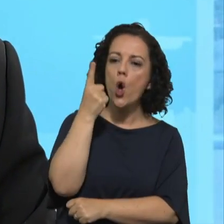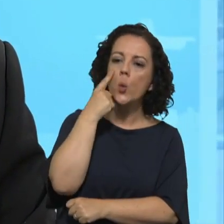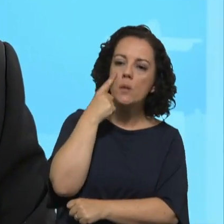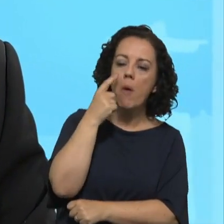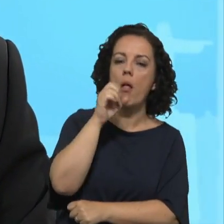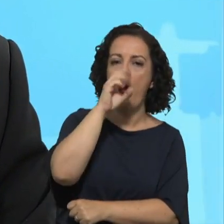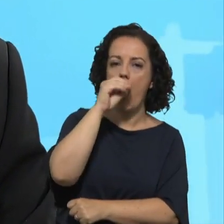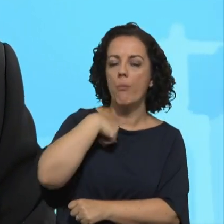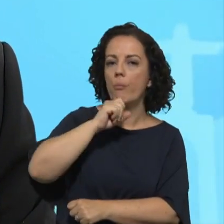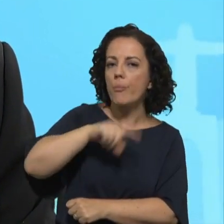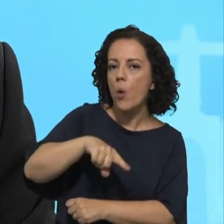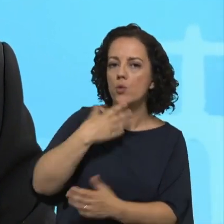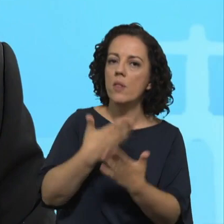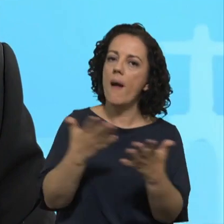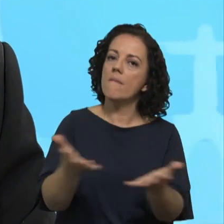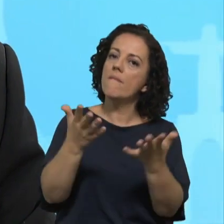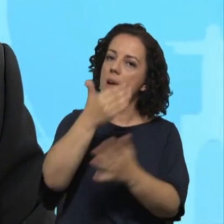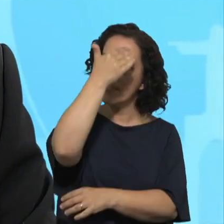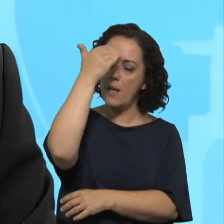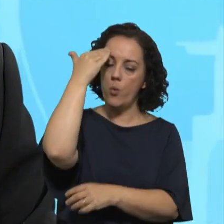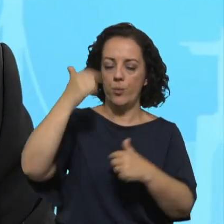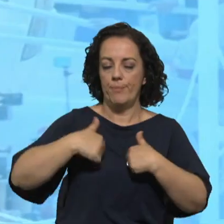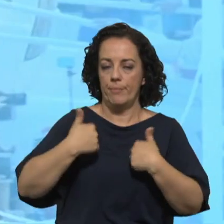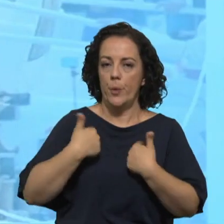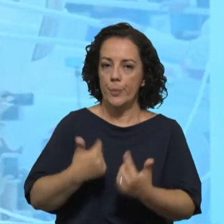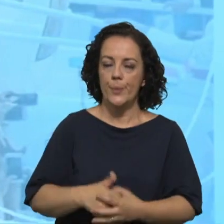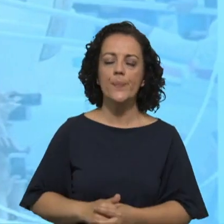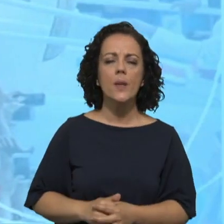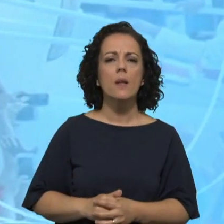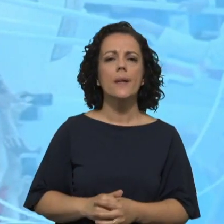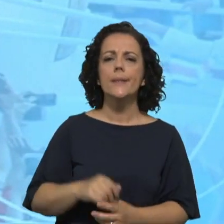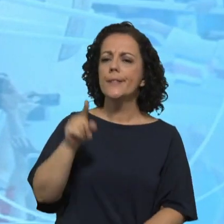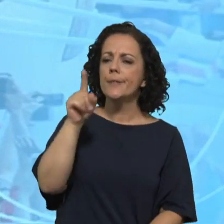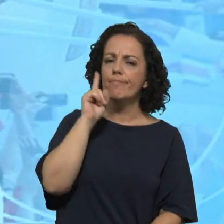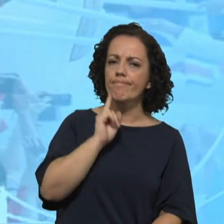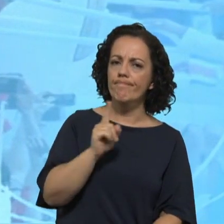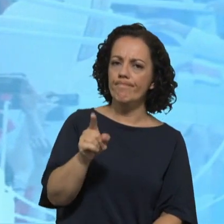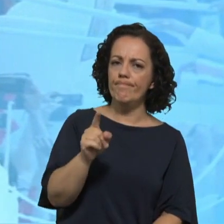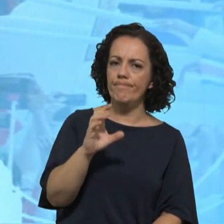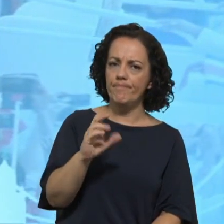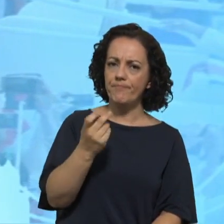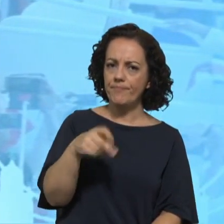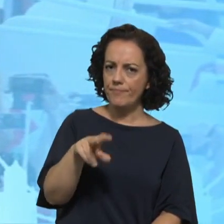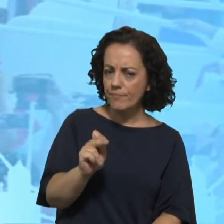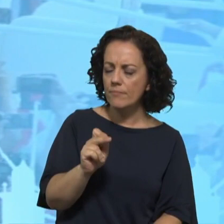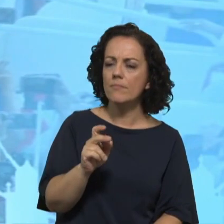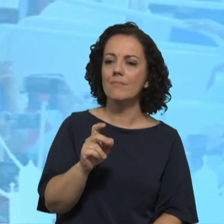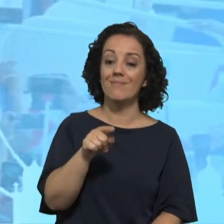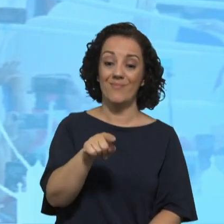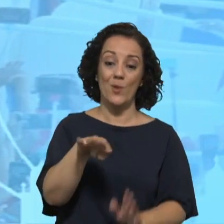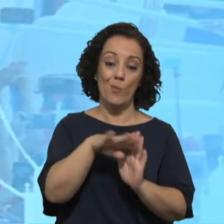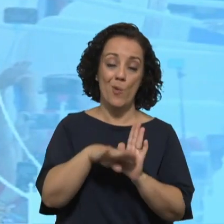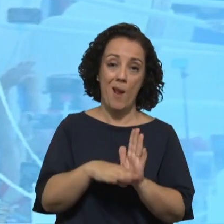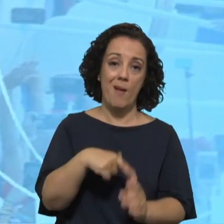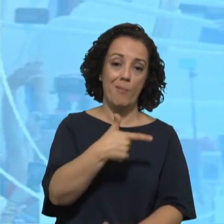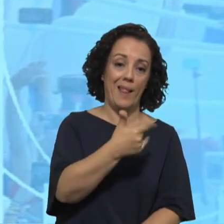fazer-se para promover a saúde mental sempre, a sua saúde mental. Catarina, este programa, o Tic-Tac, como